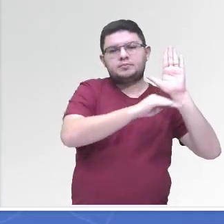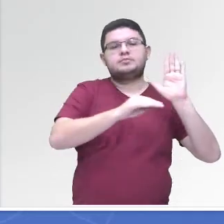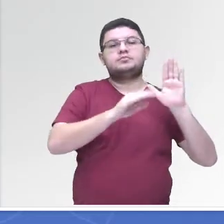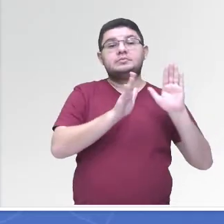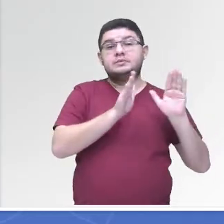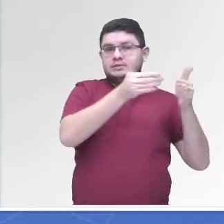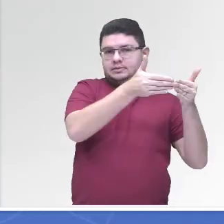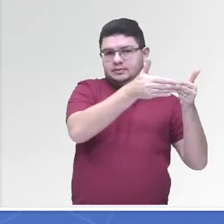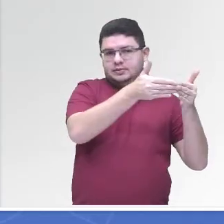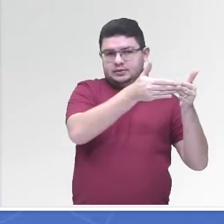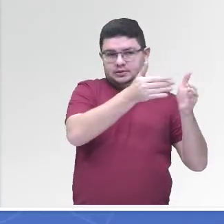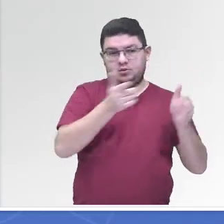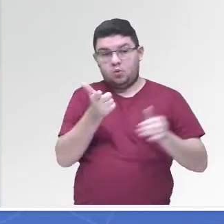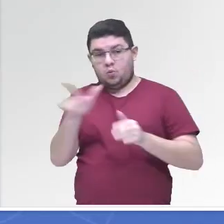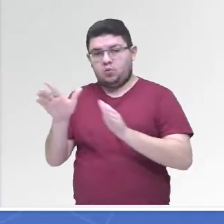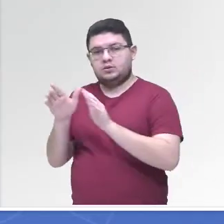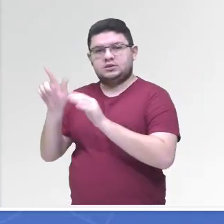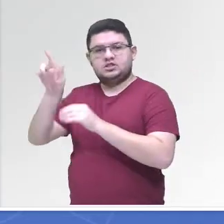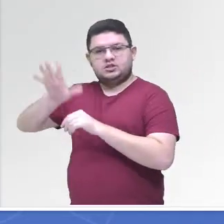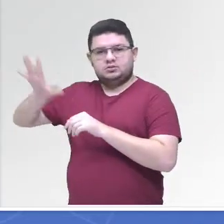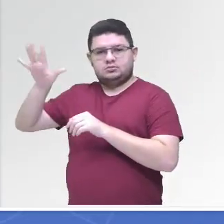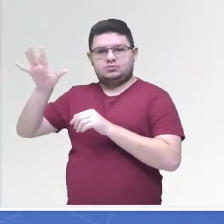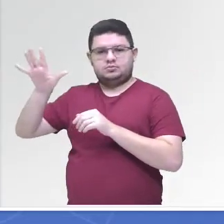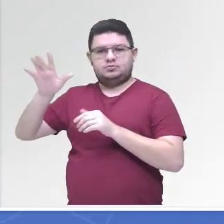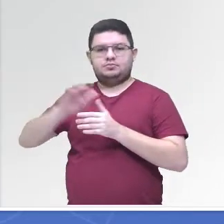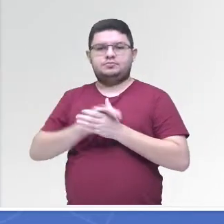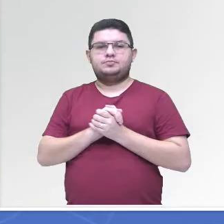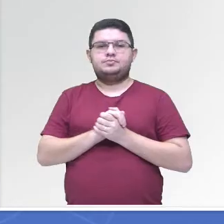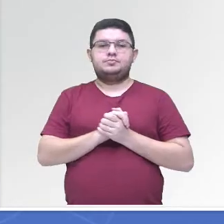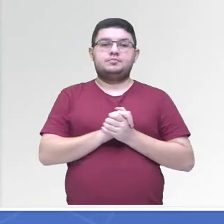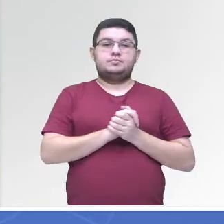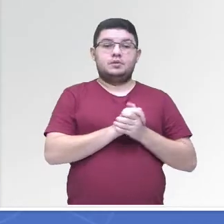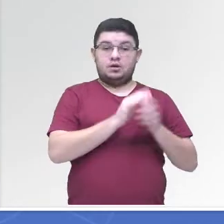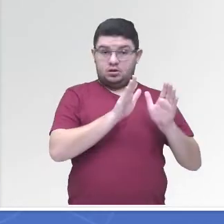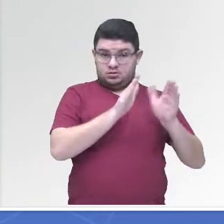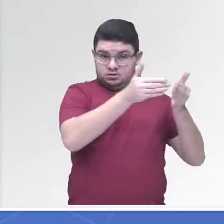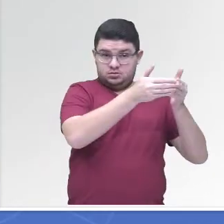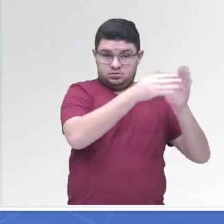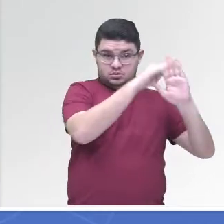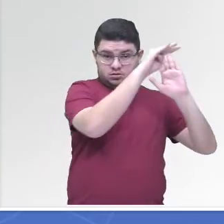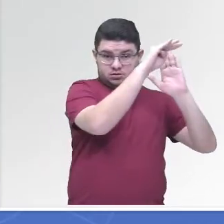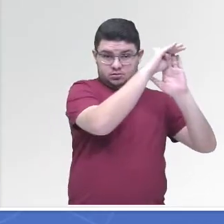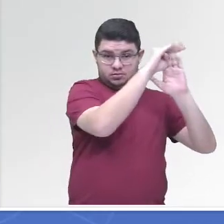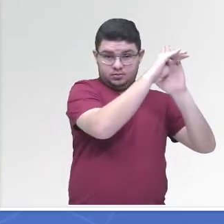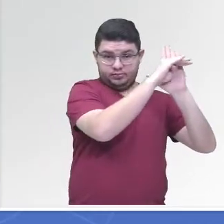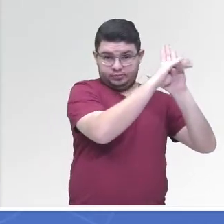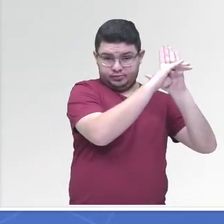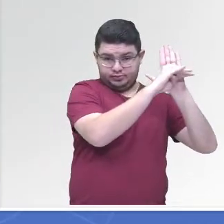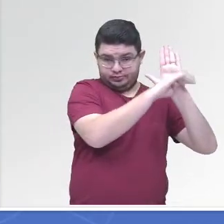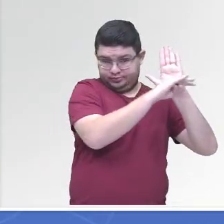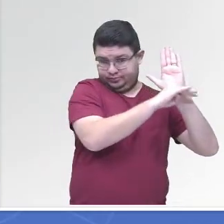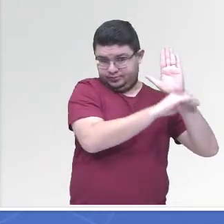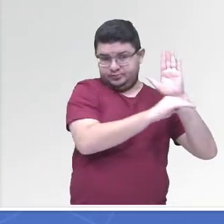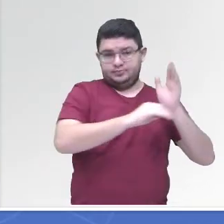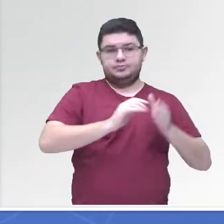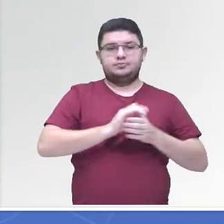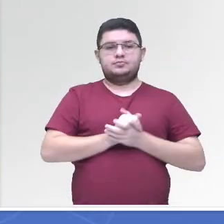sabor, o brilho, o estado de agregação da matéria, que aí a gente vai falar um pouquinho mais daqui a pouquinho, né, que são os estados